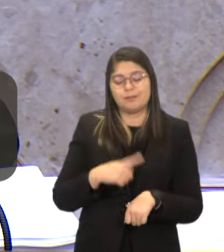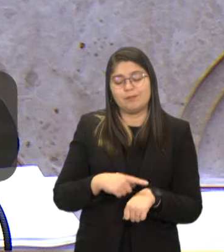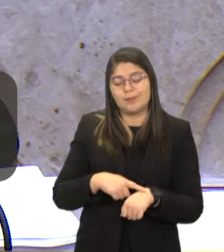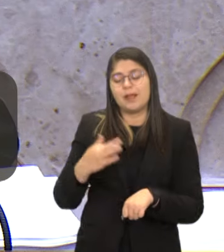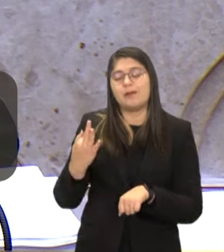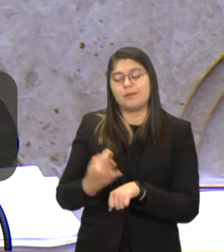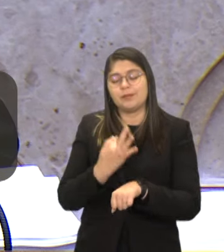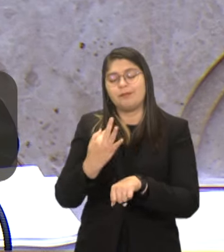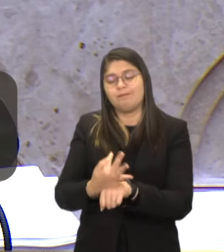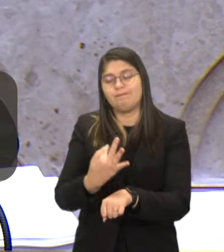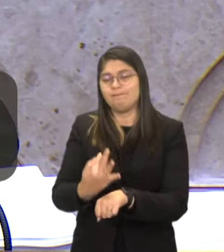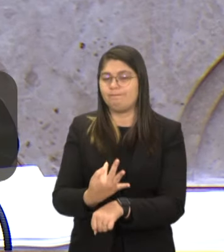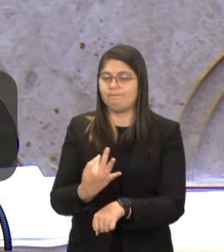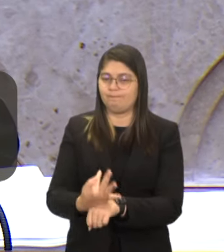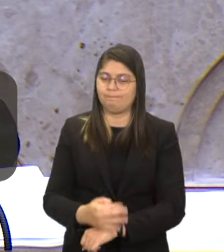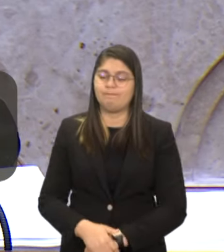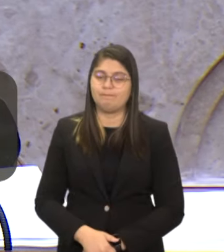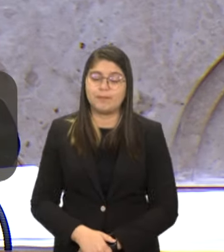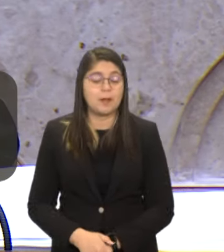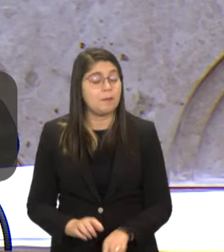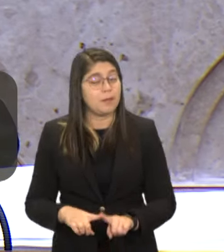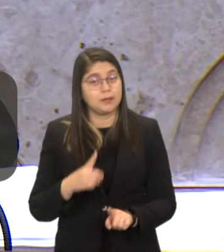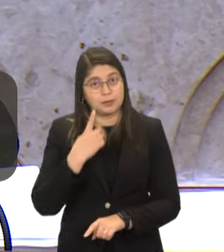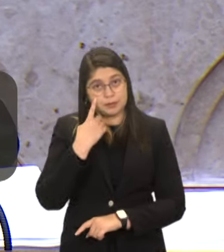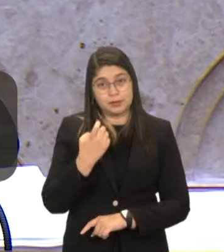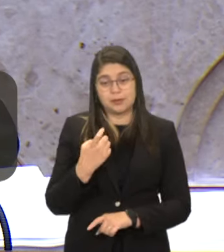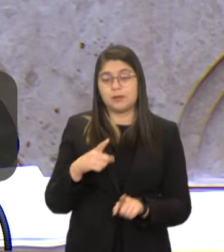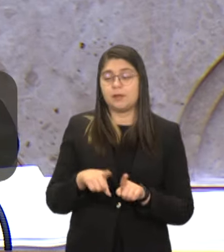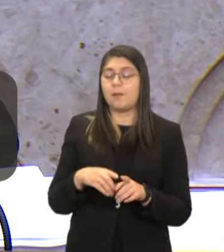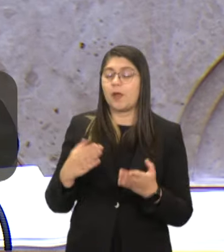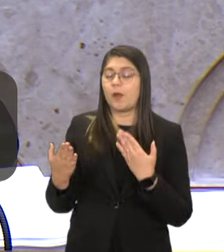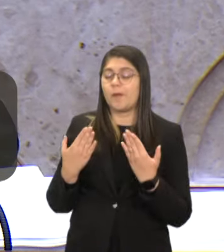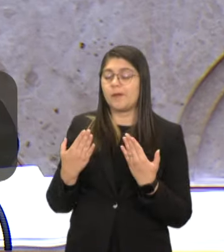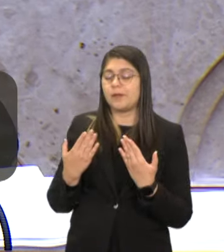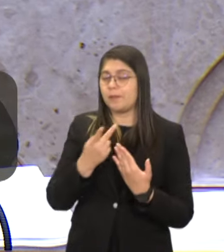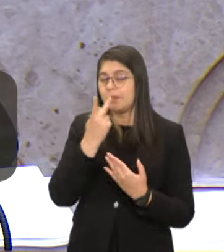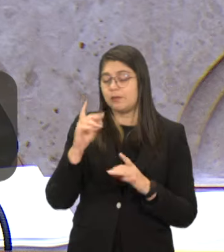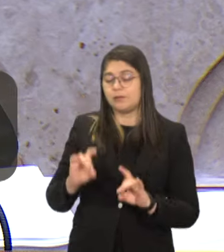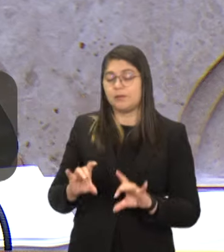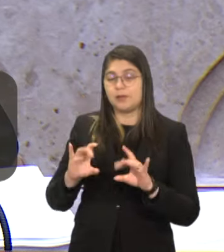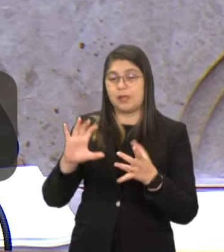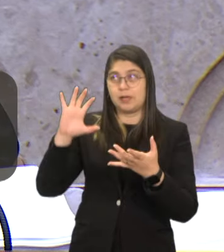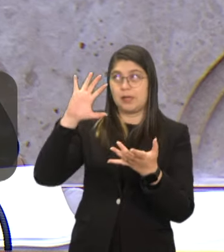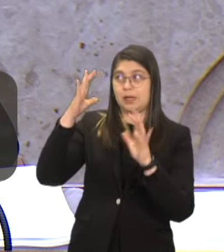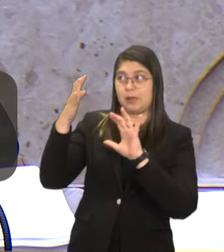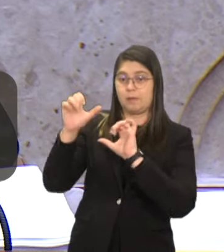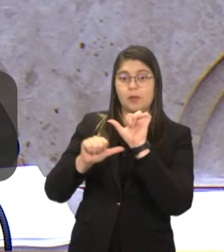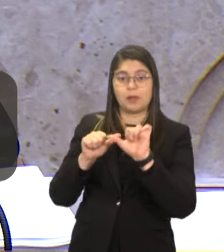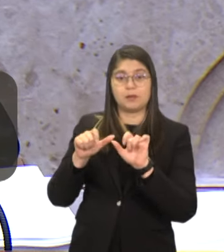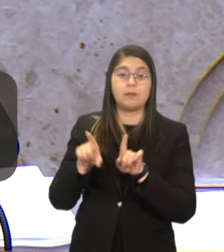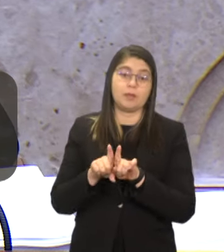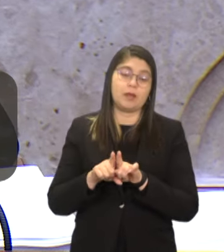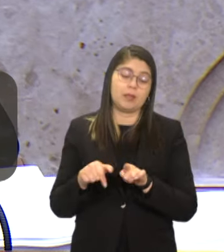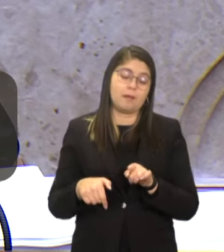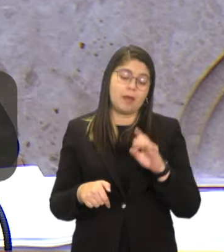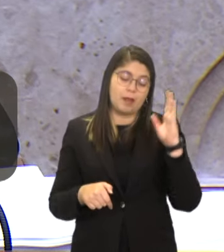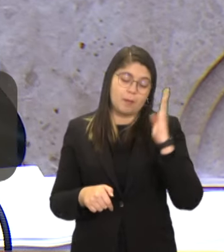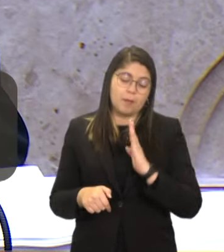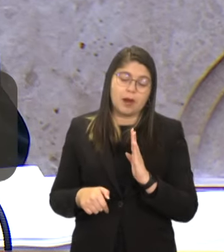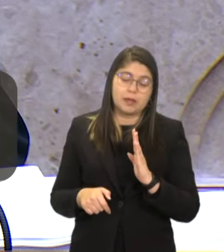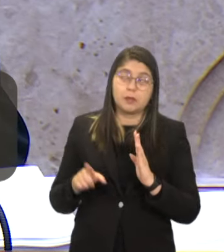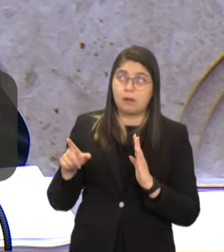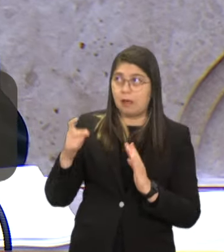uma experiência muito interessante. E conversei com um especialista em mudança climática, tal como o Brasil, a Índia vive